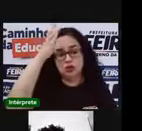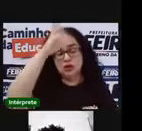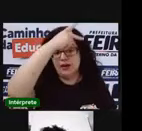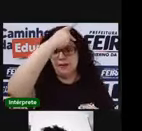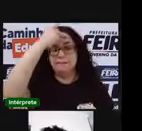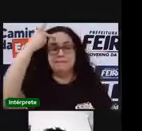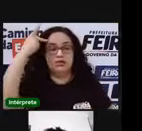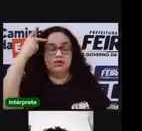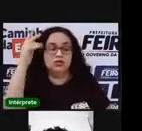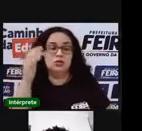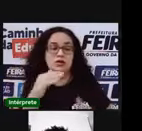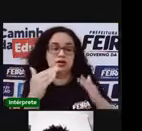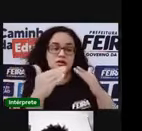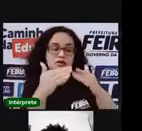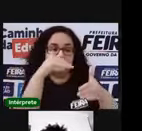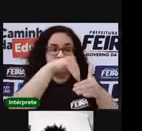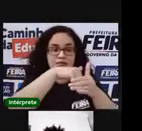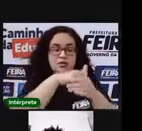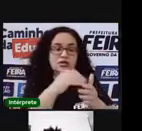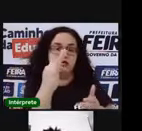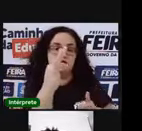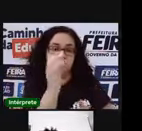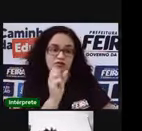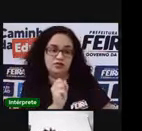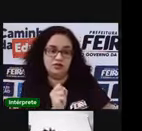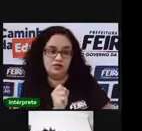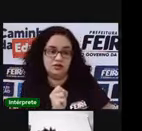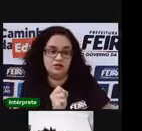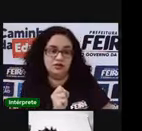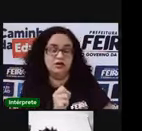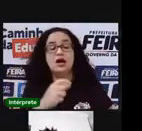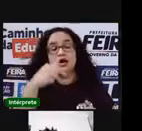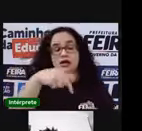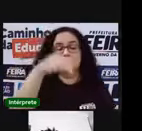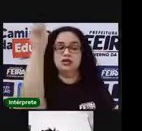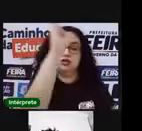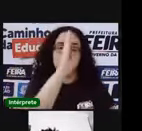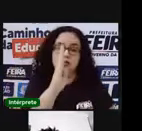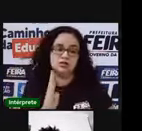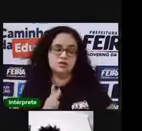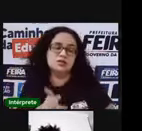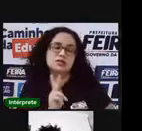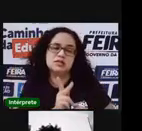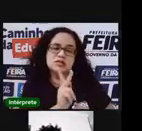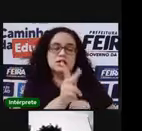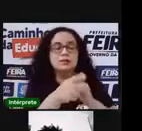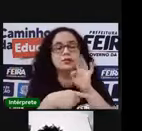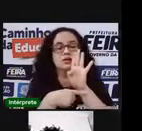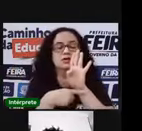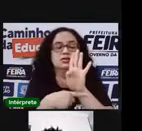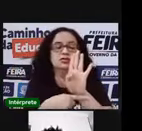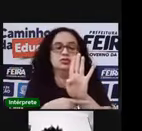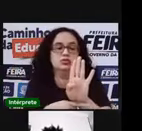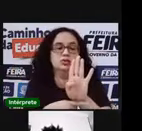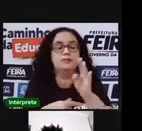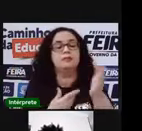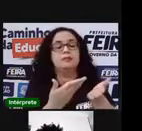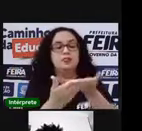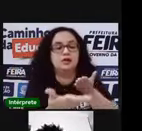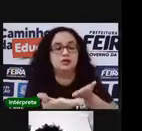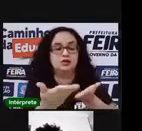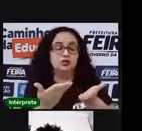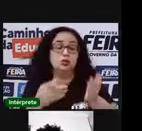feirense, viu? O povo de Feira de Santana, o povo do Brasil, é um povo de muita solidariedade, não é? Sabe partilhar. A gente aí nos